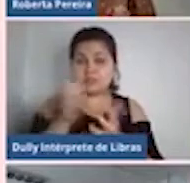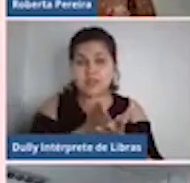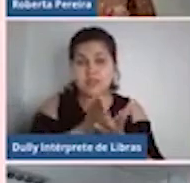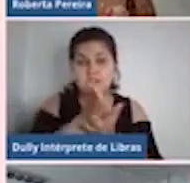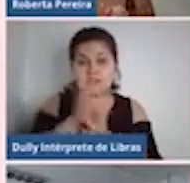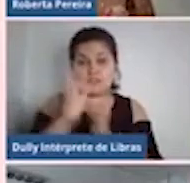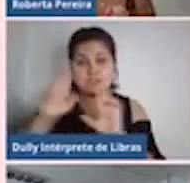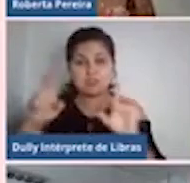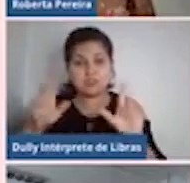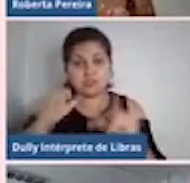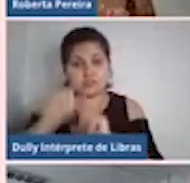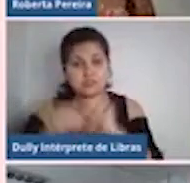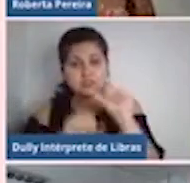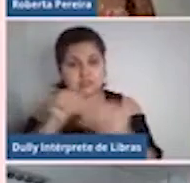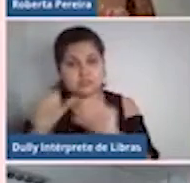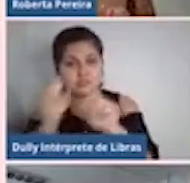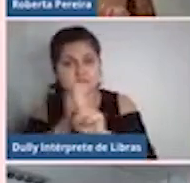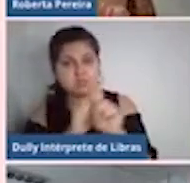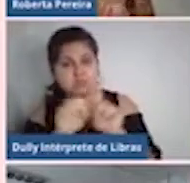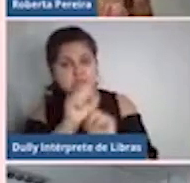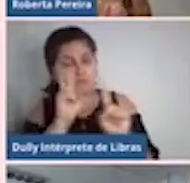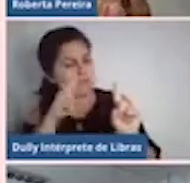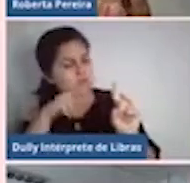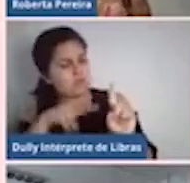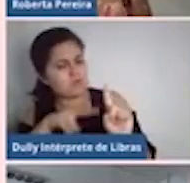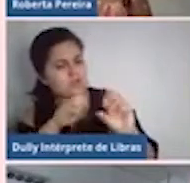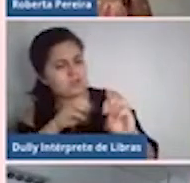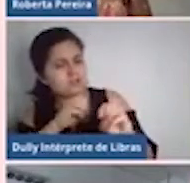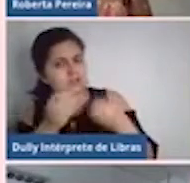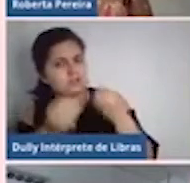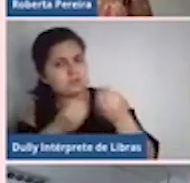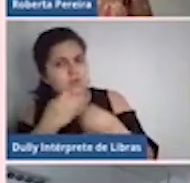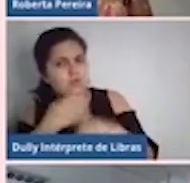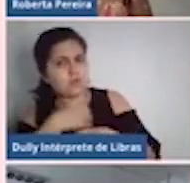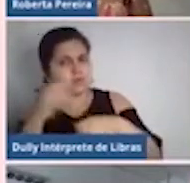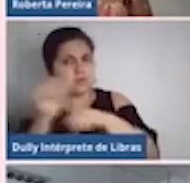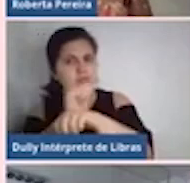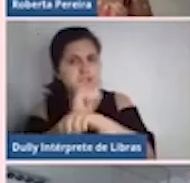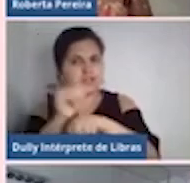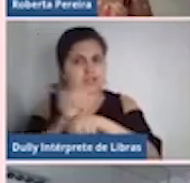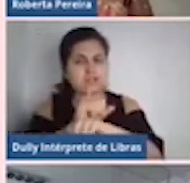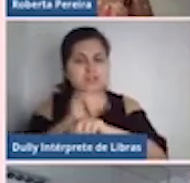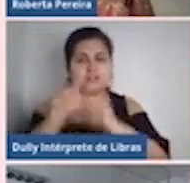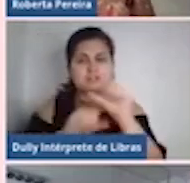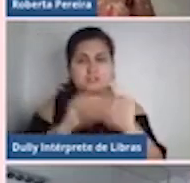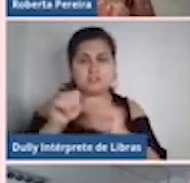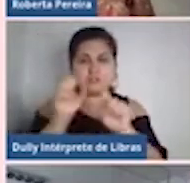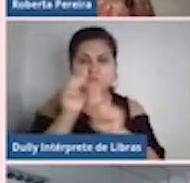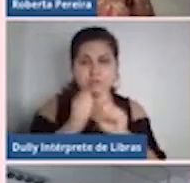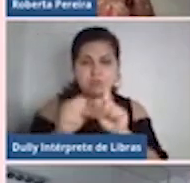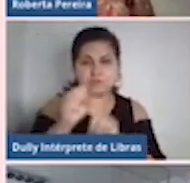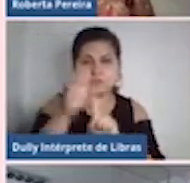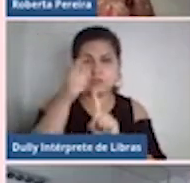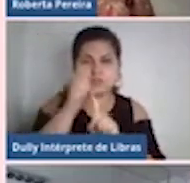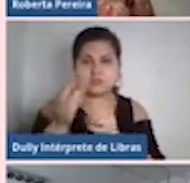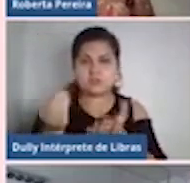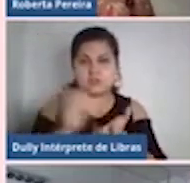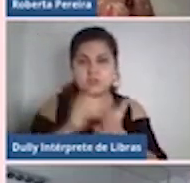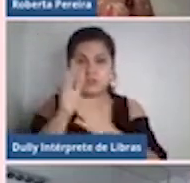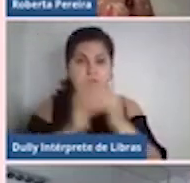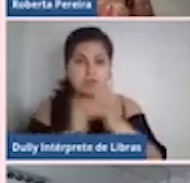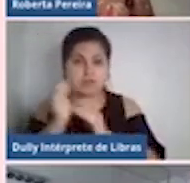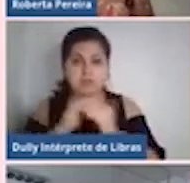transformação social, né, olhar a educação como esse viés de transformação, que a partir dela a gente consiga viabilizar,